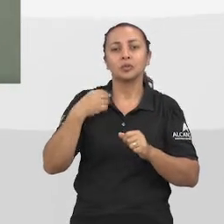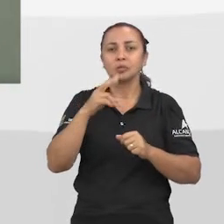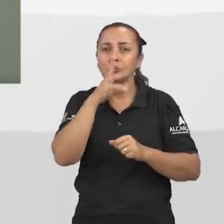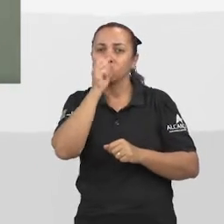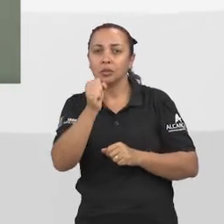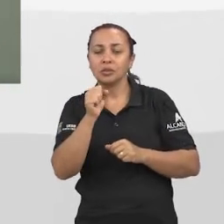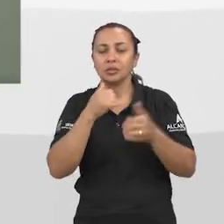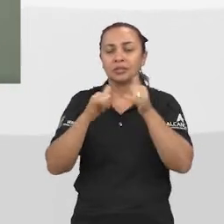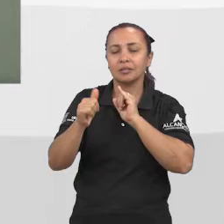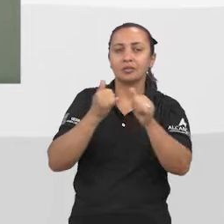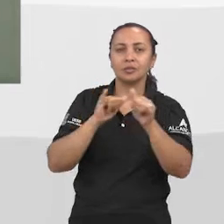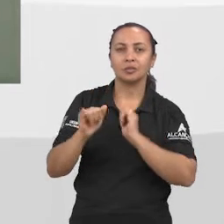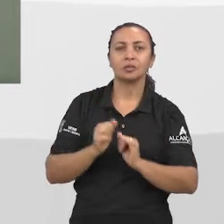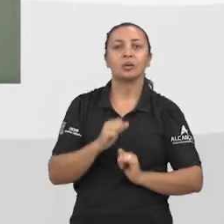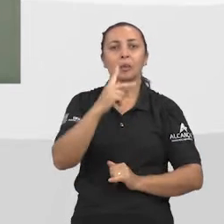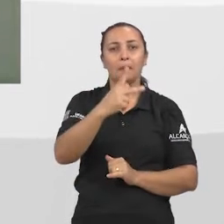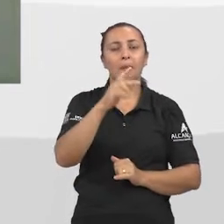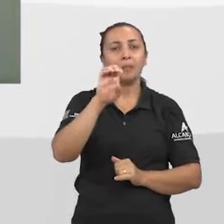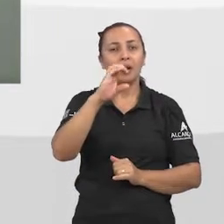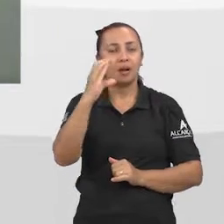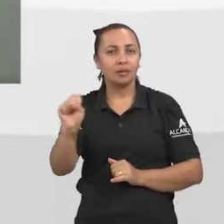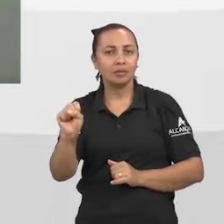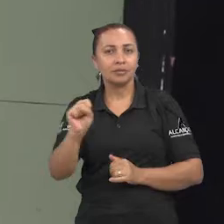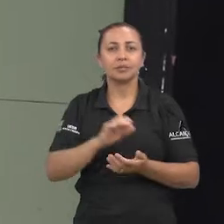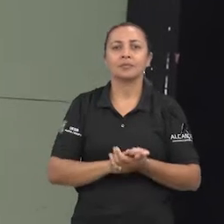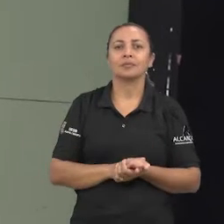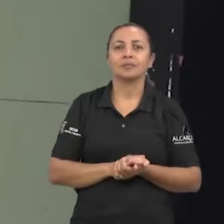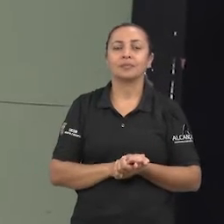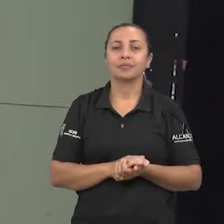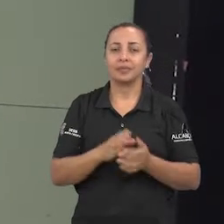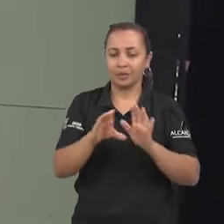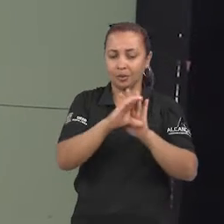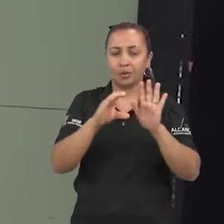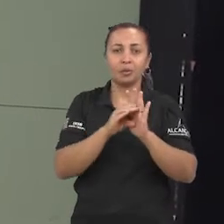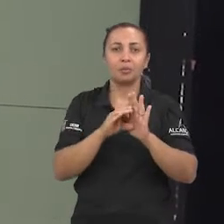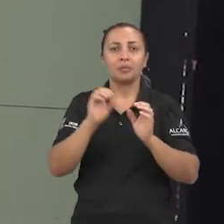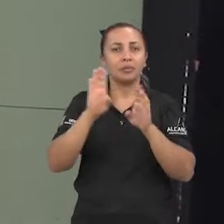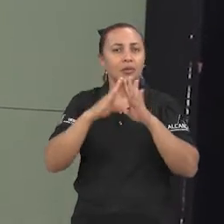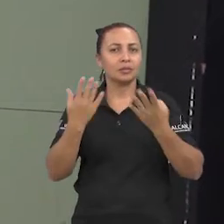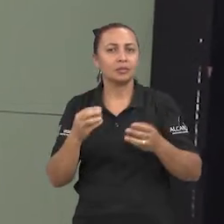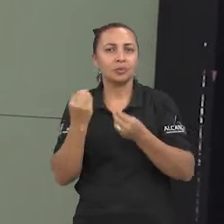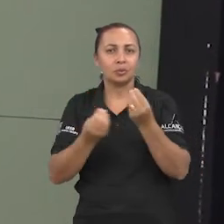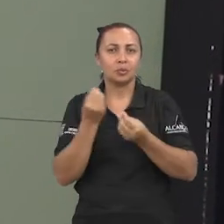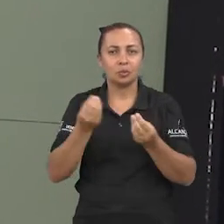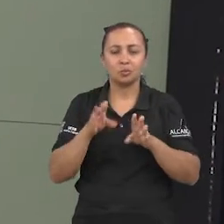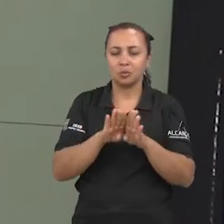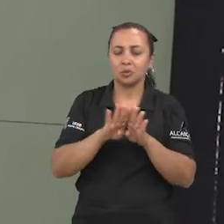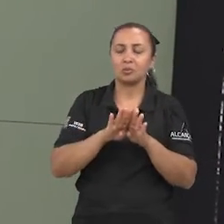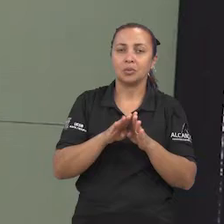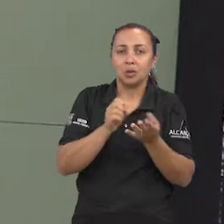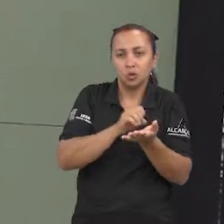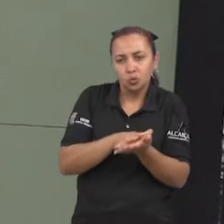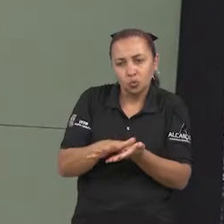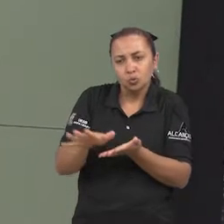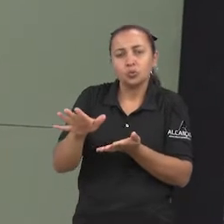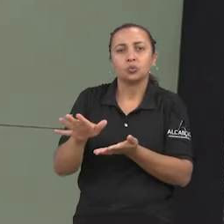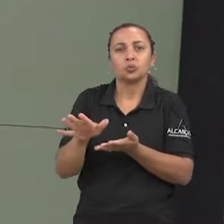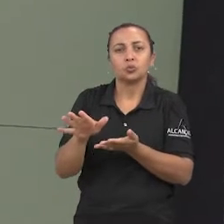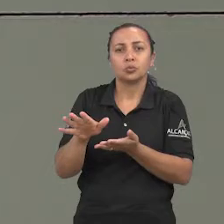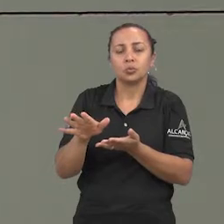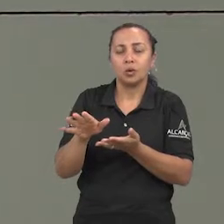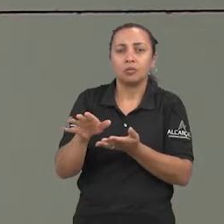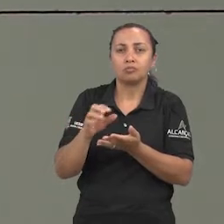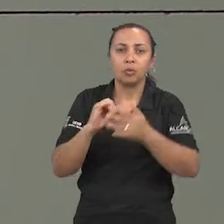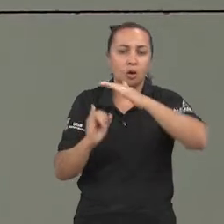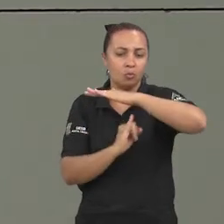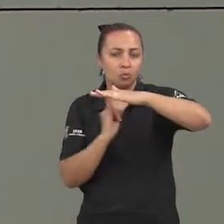capítulo de potência e energia, o PES. Esse é um capítulo, assim como o ramo, ele é